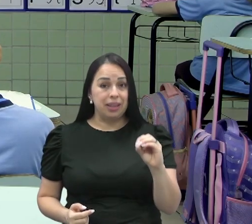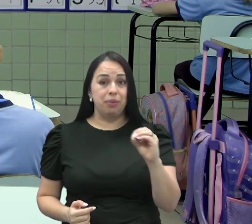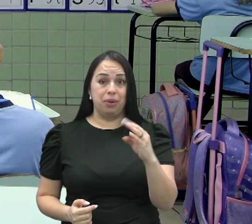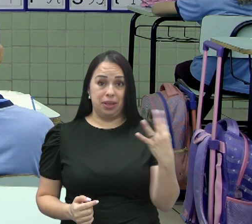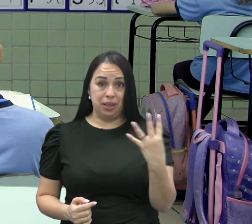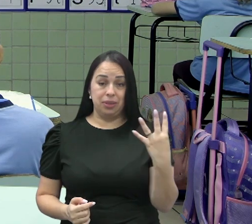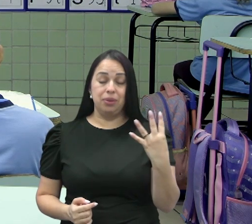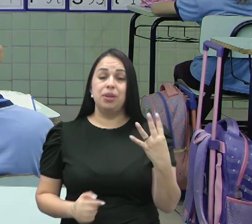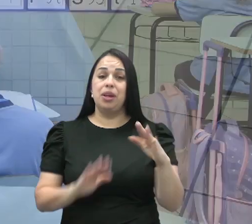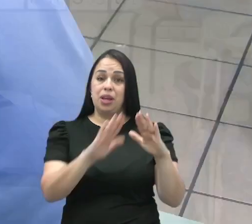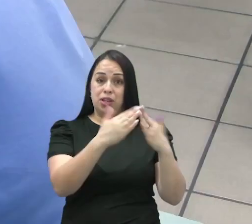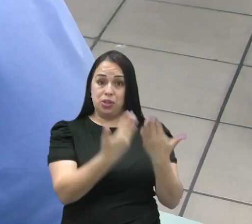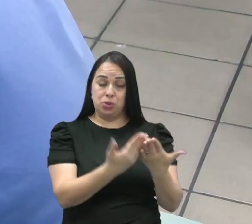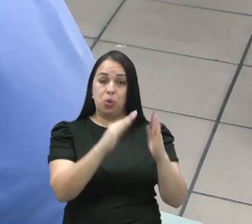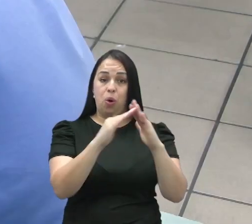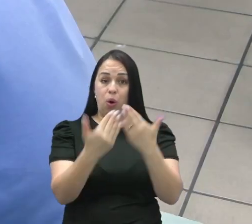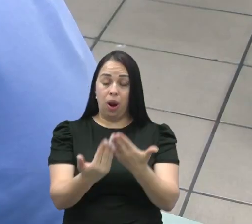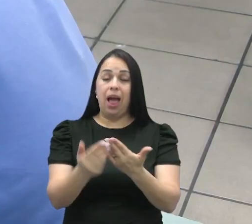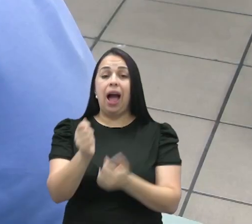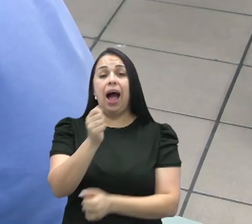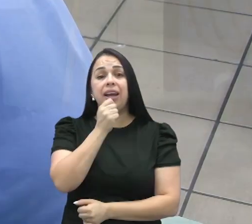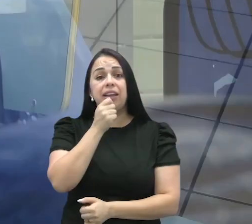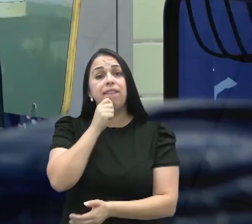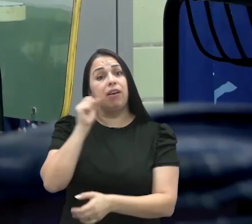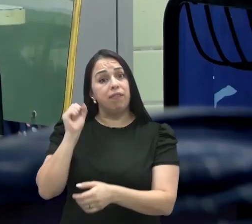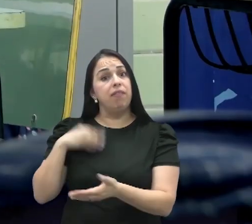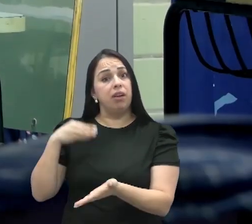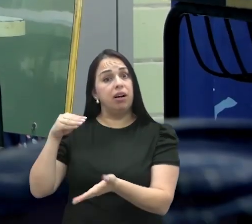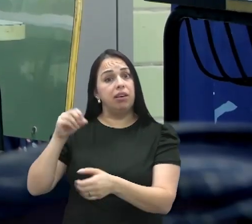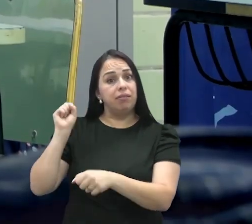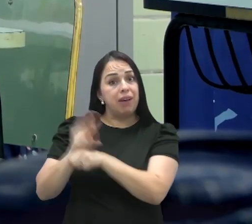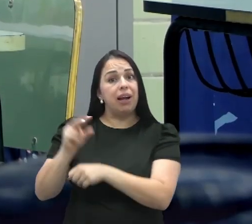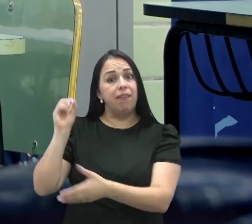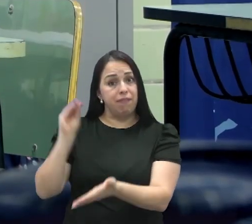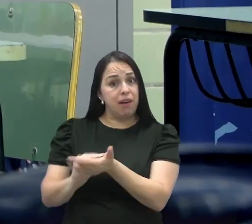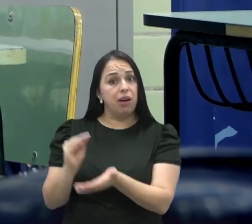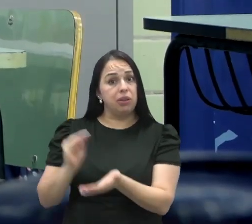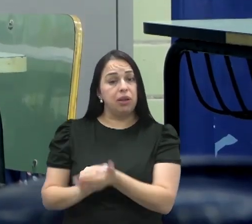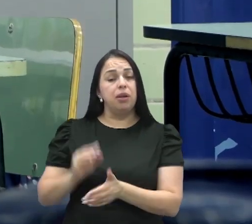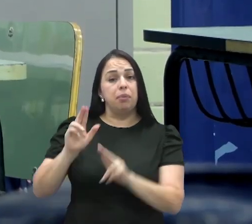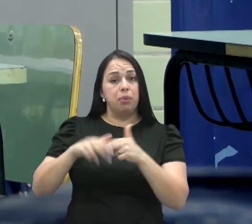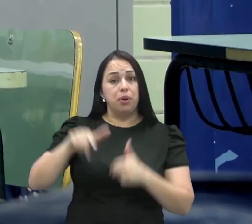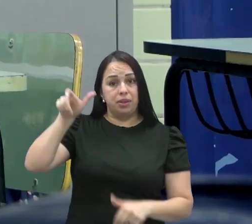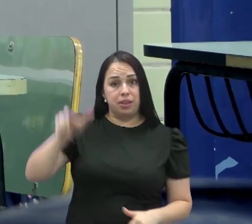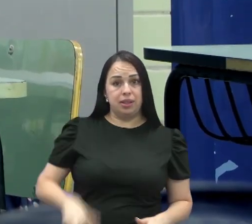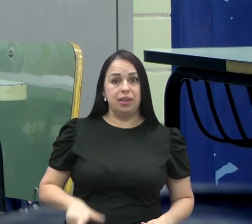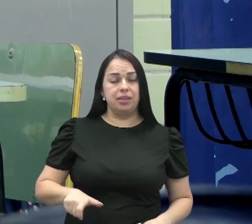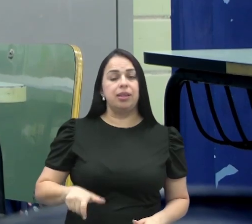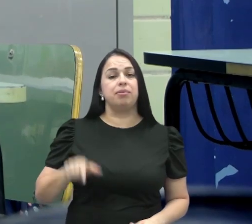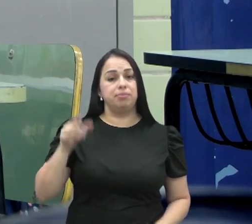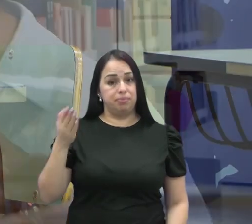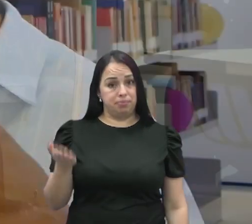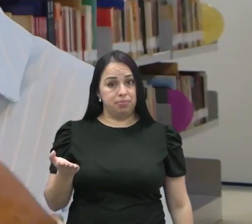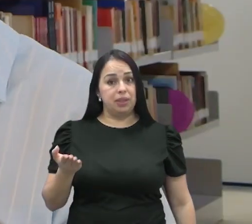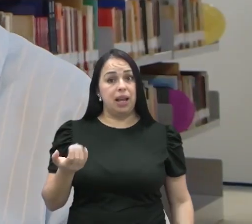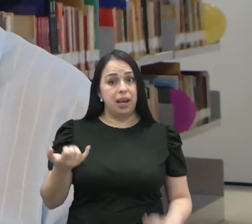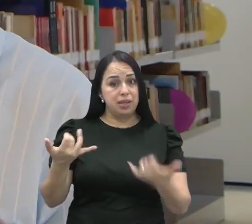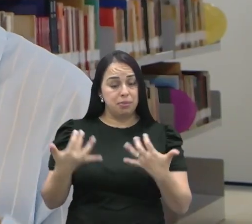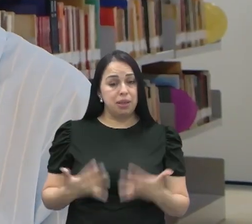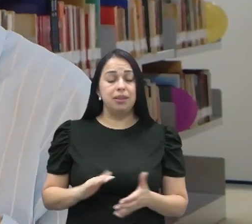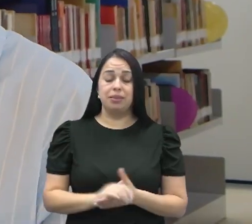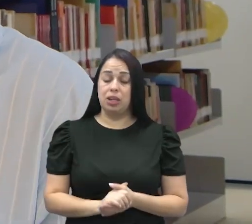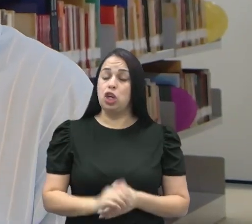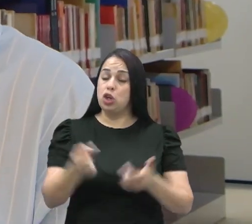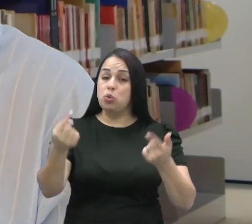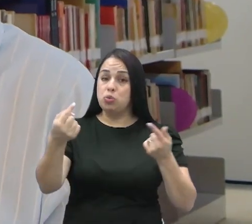Mesmo com 244 escolas públicas, ainda há um gargalo na educação infantil de São José dos Campos, de acordo